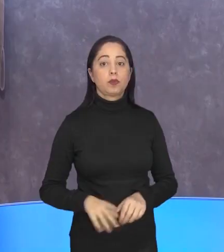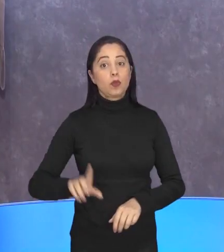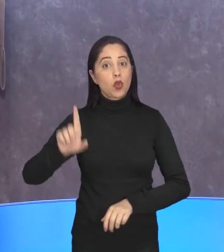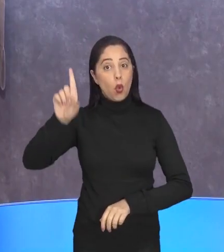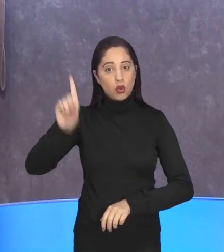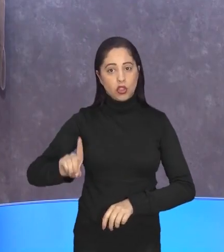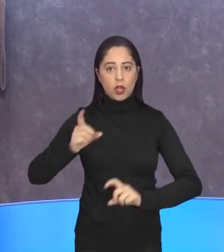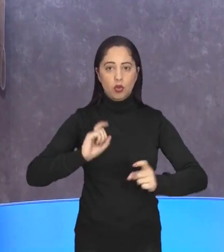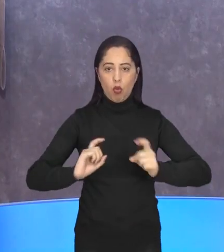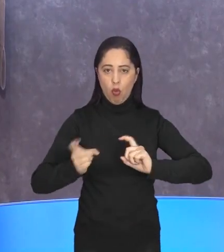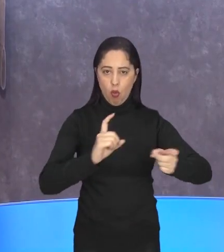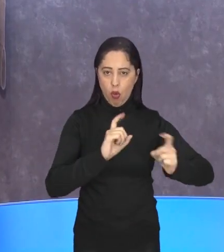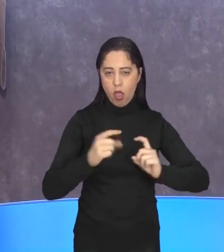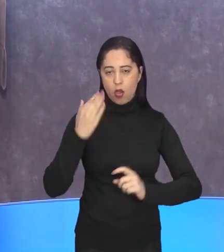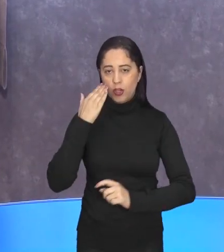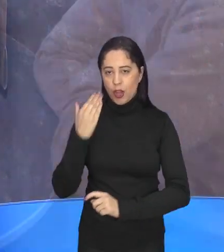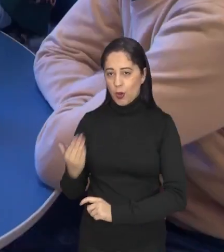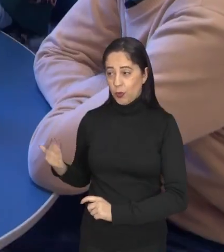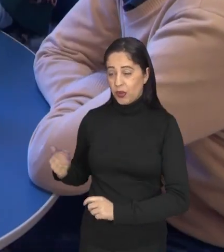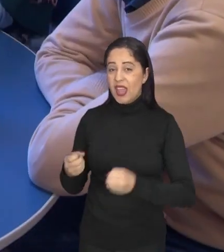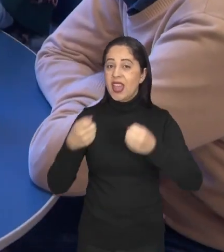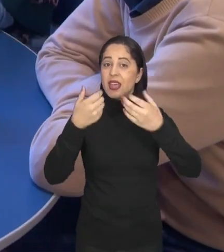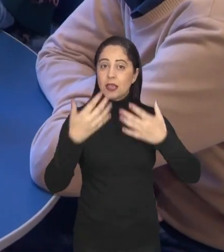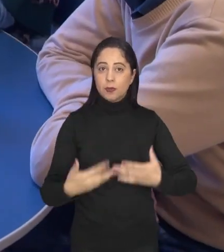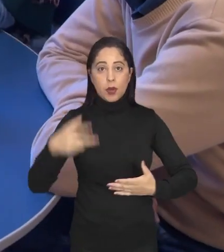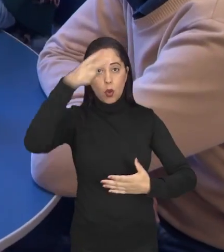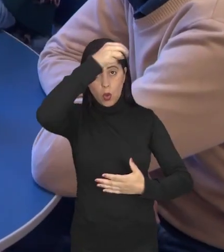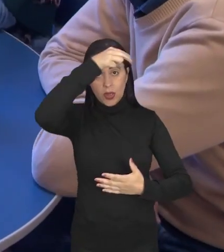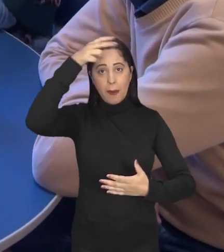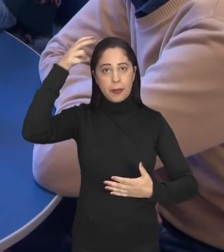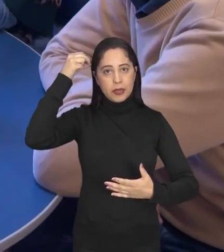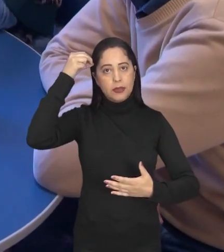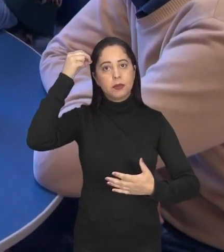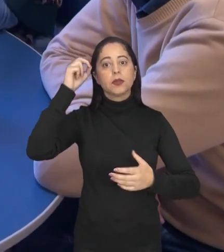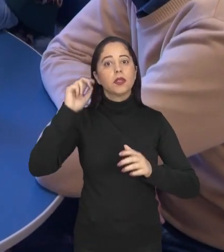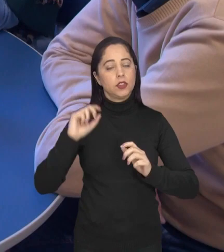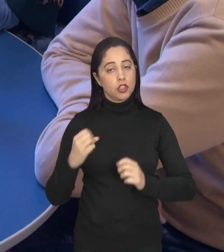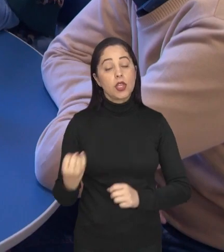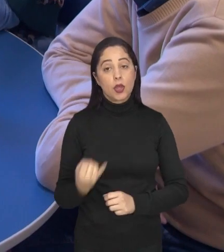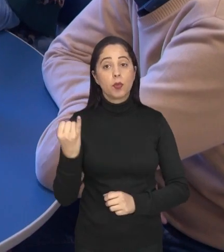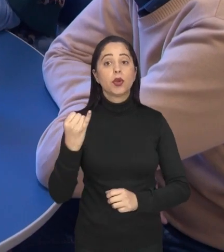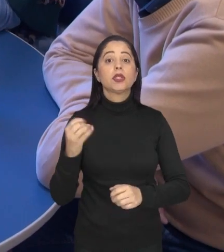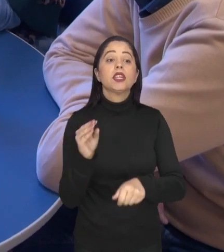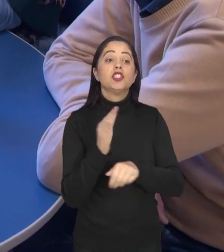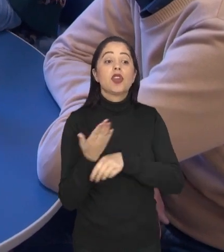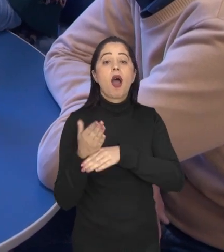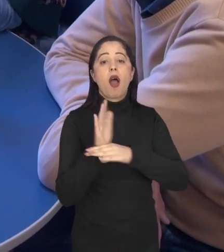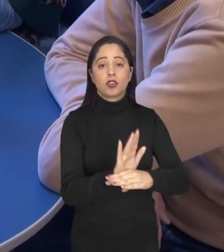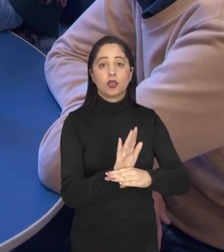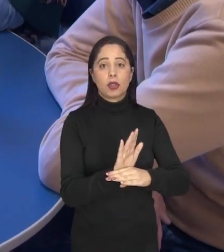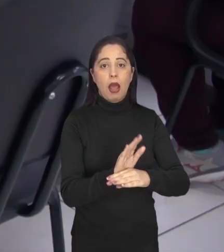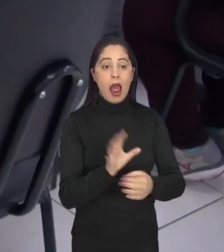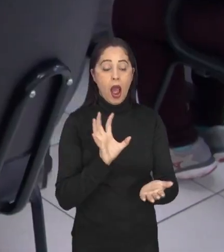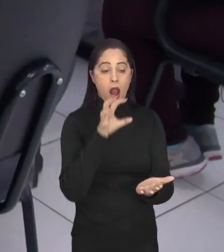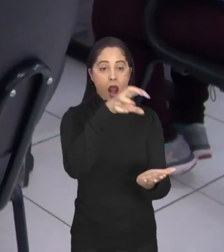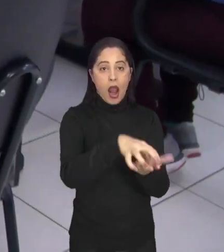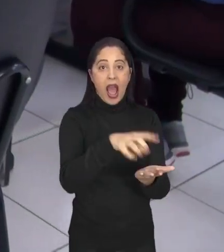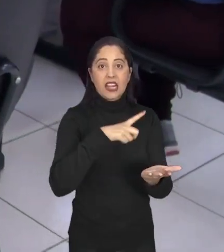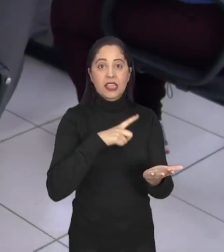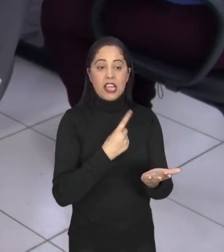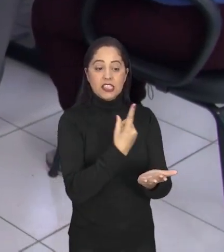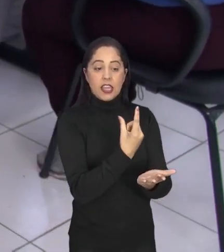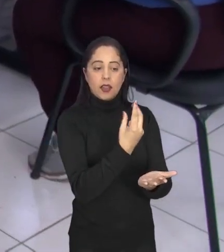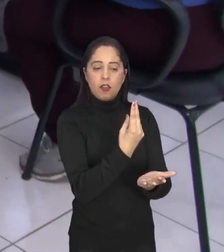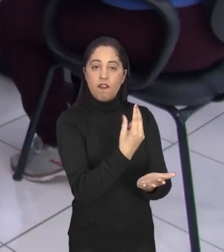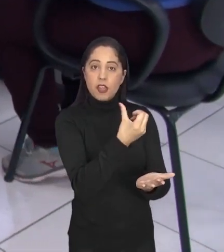realidade. O diretor promoveu uma reunião com os vereadores e destacou o papel do poder público para a manutenção do espaço, que hoje